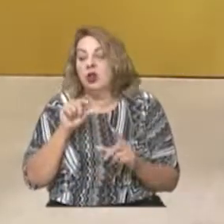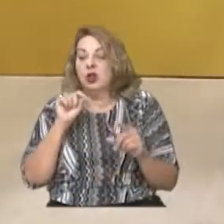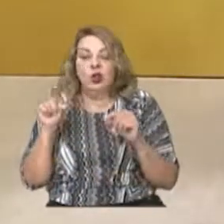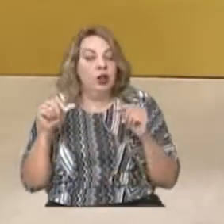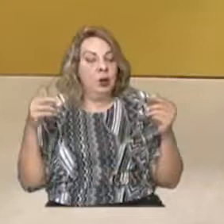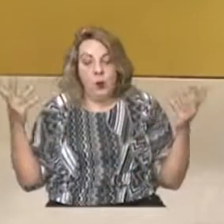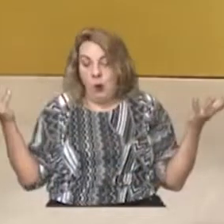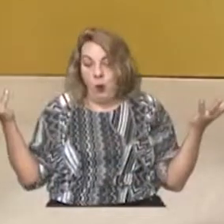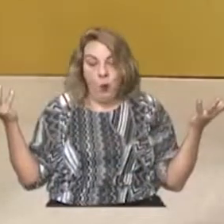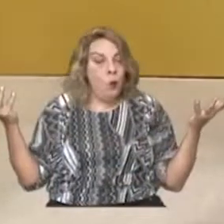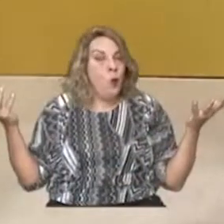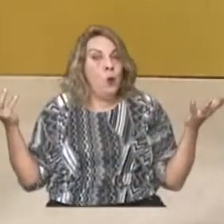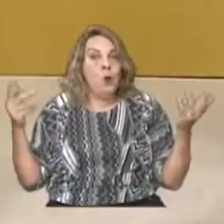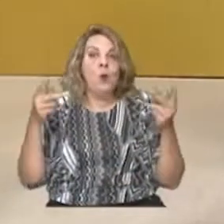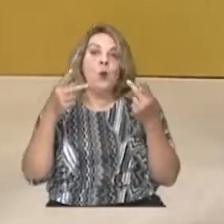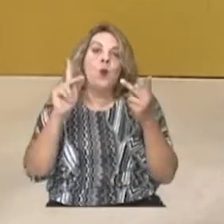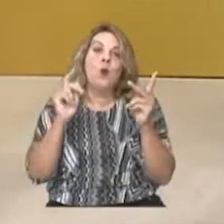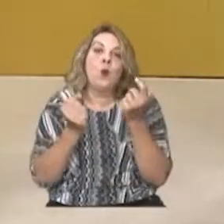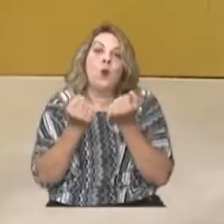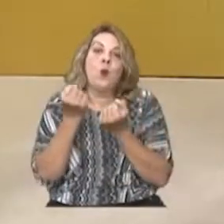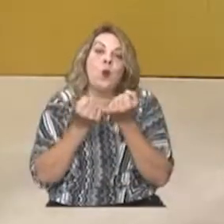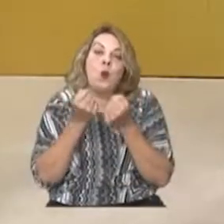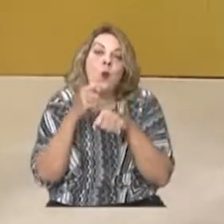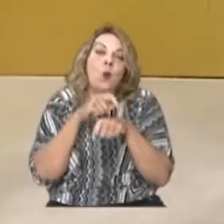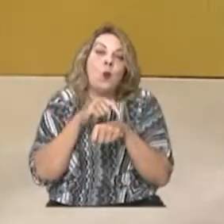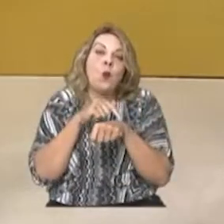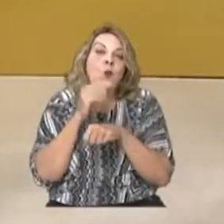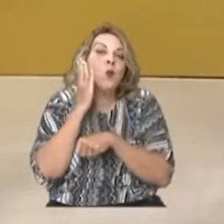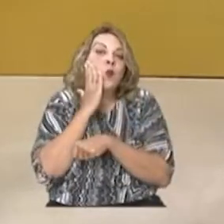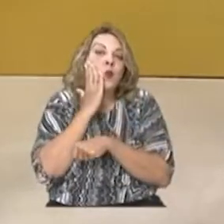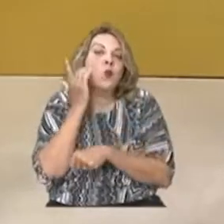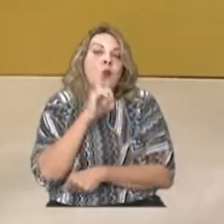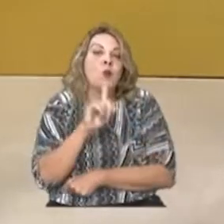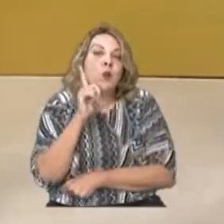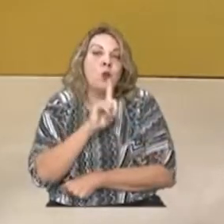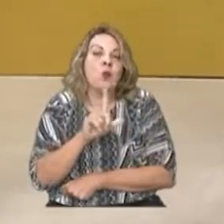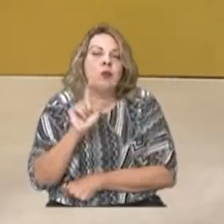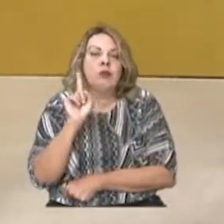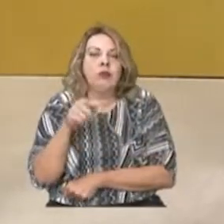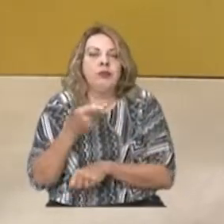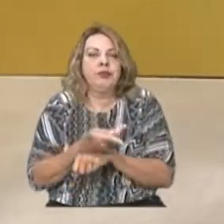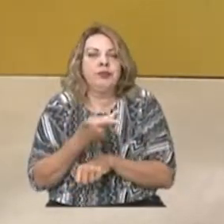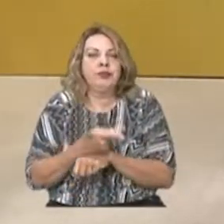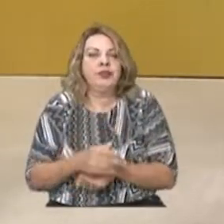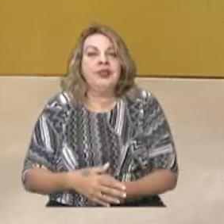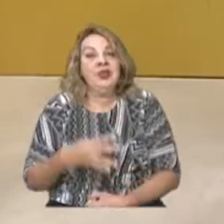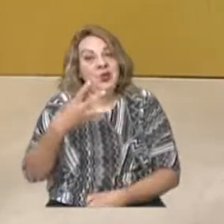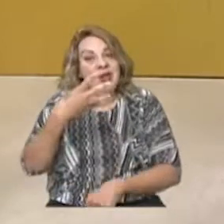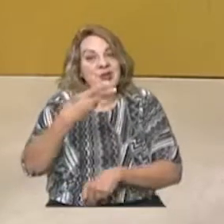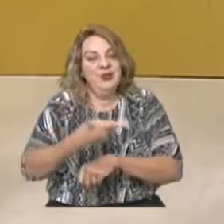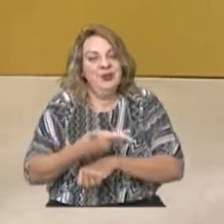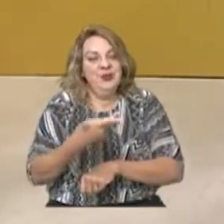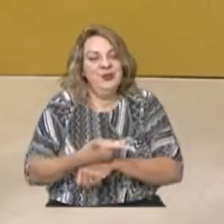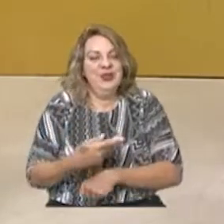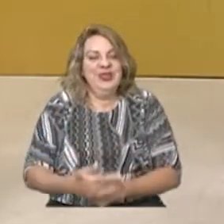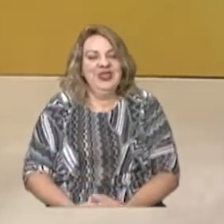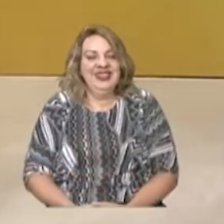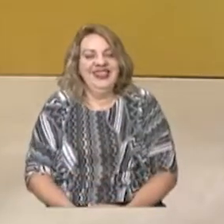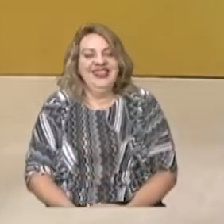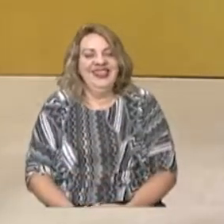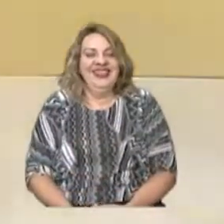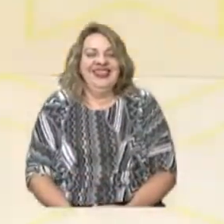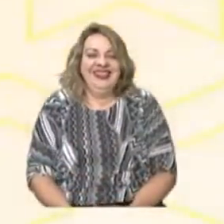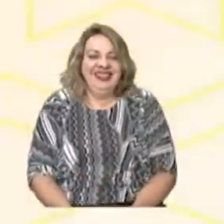na hora que vai pegar o seu carrão. É hora de saber quem vai levar este super prêmio. É hora do nosso quarto